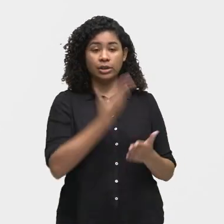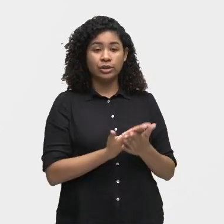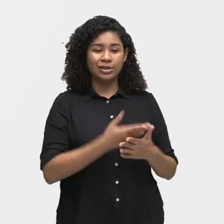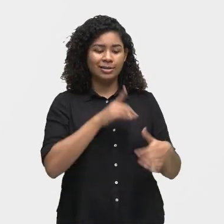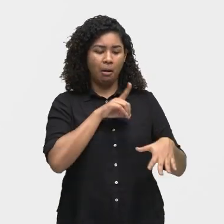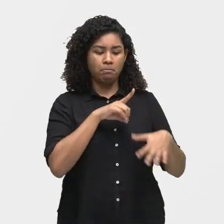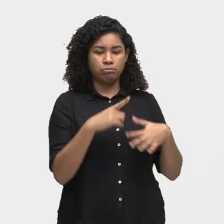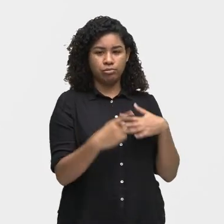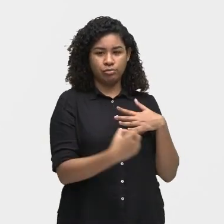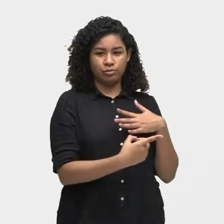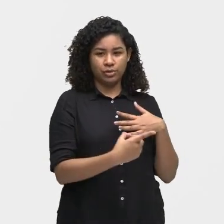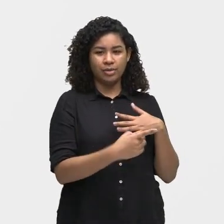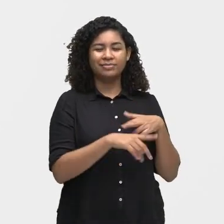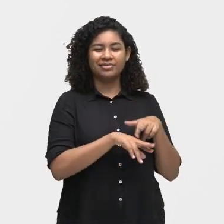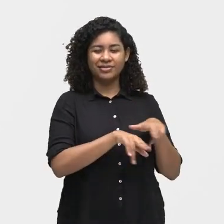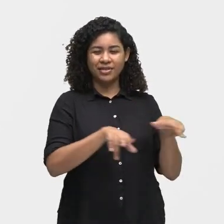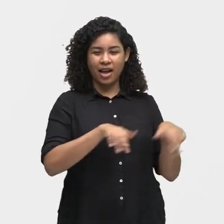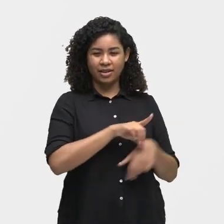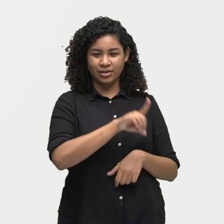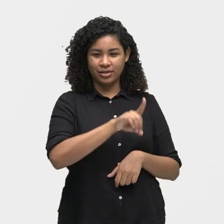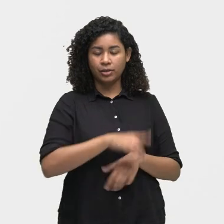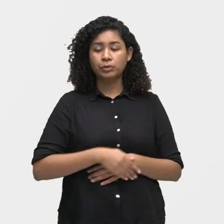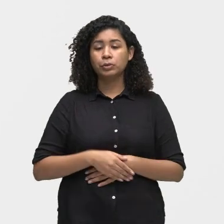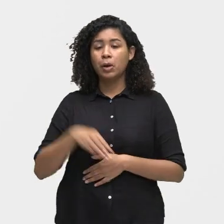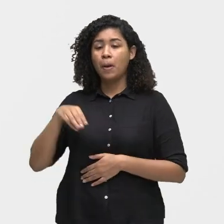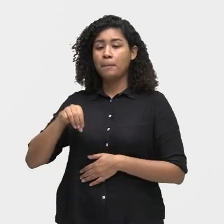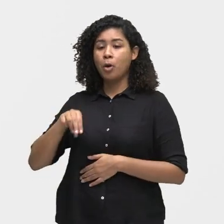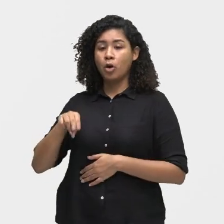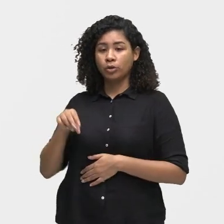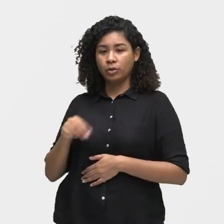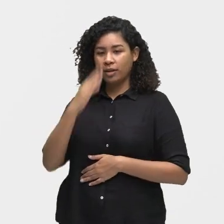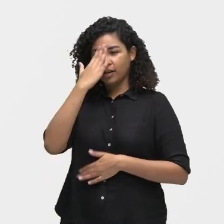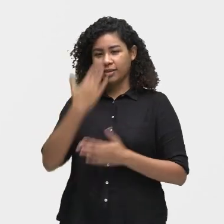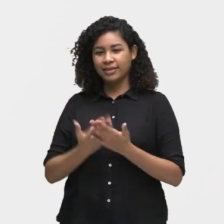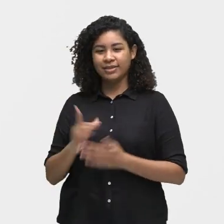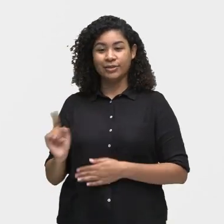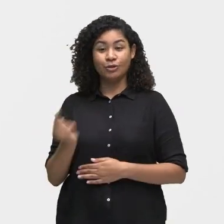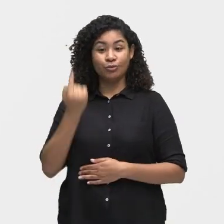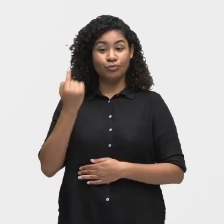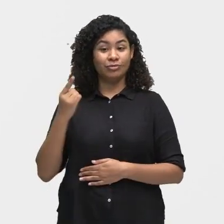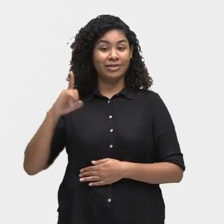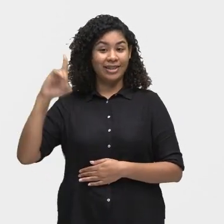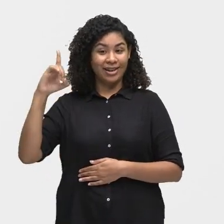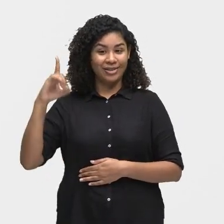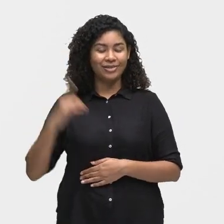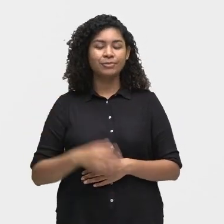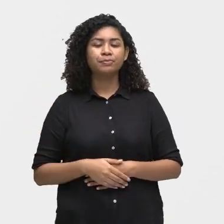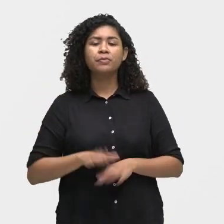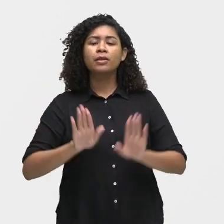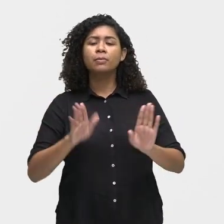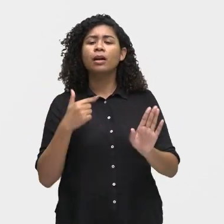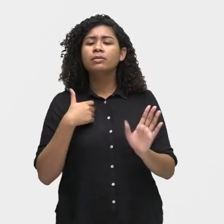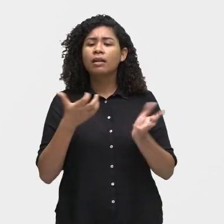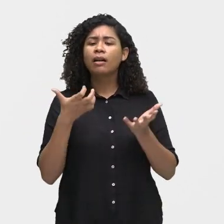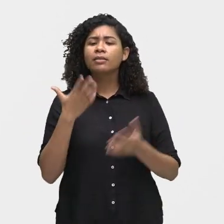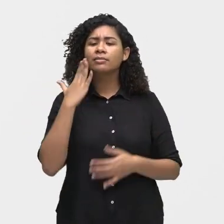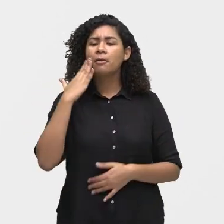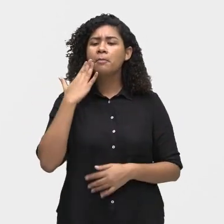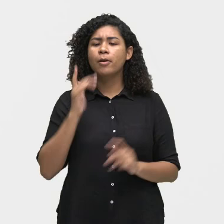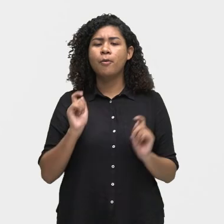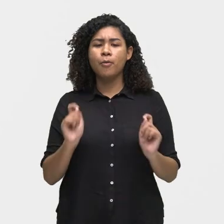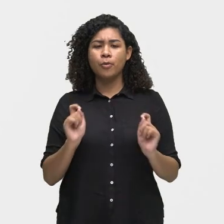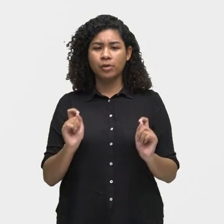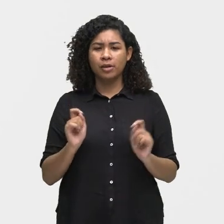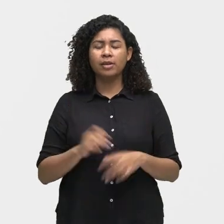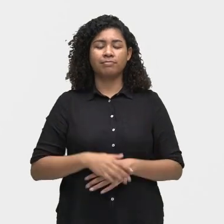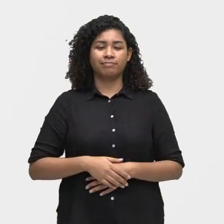monoteísta é aquela que tem um único Deus. Mas a gente quer saber aí de você qual é a relação disso com o